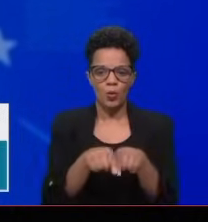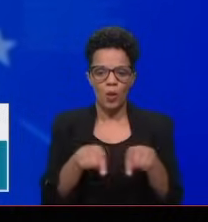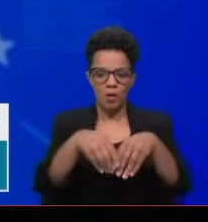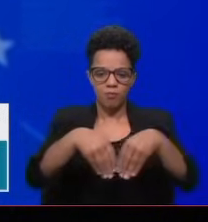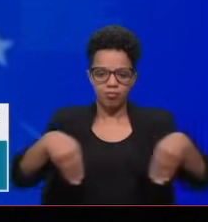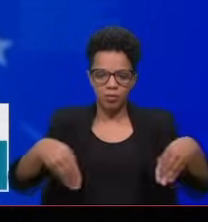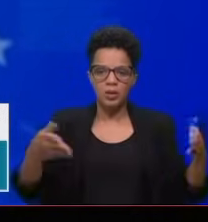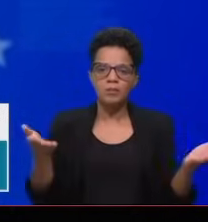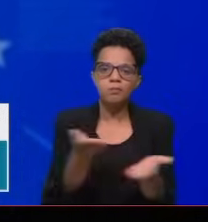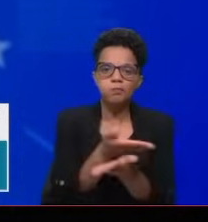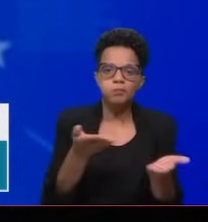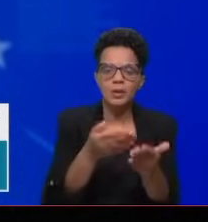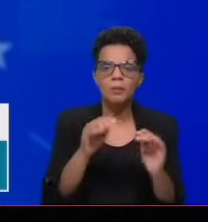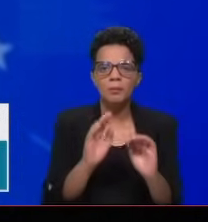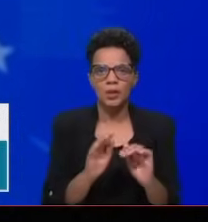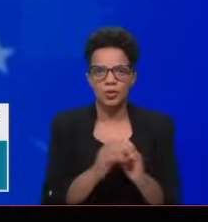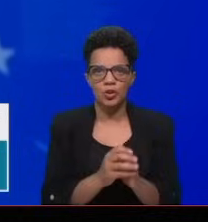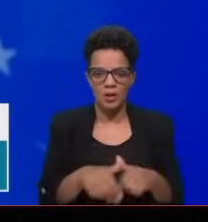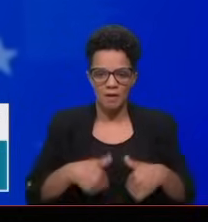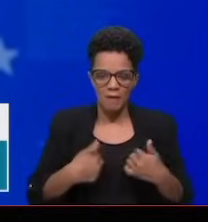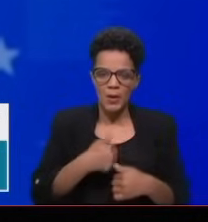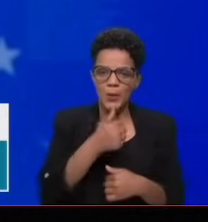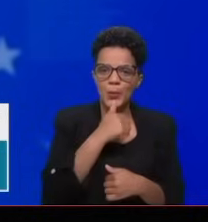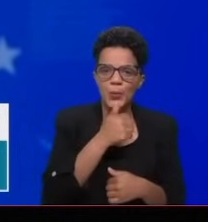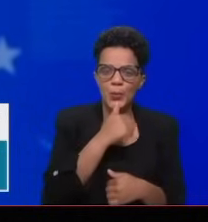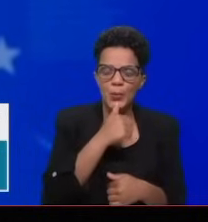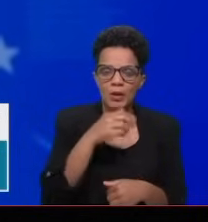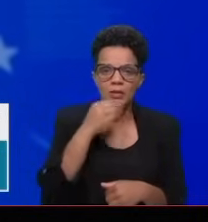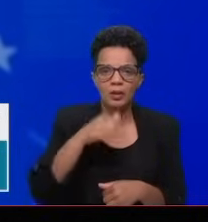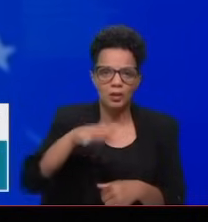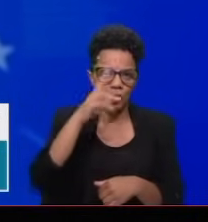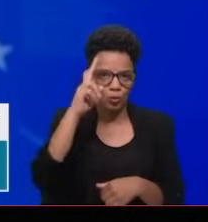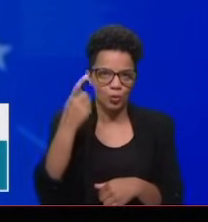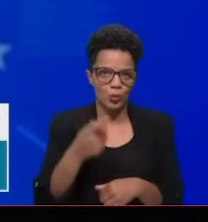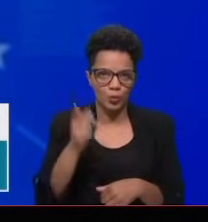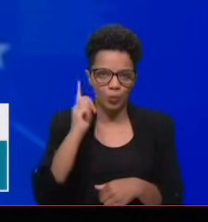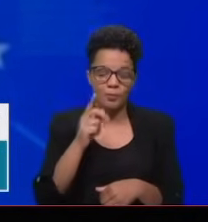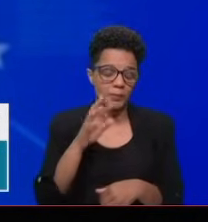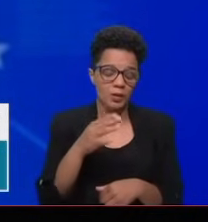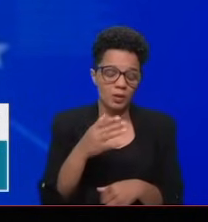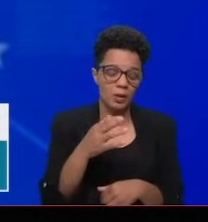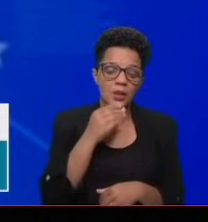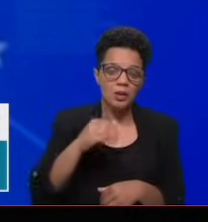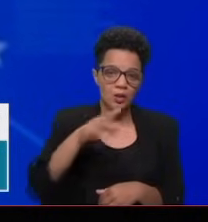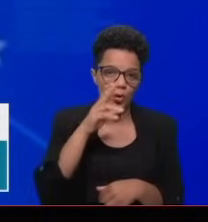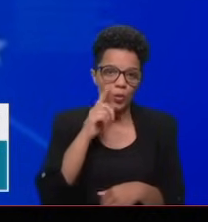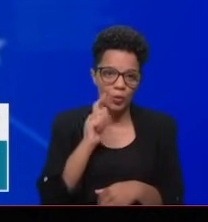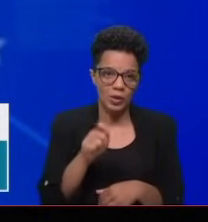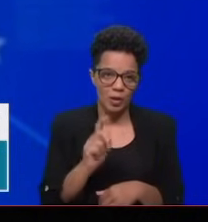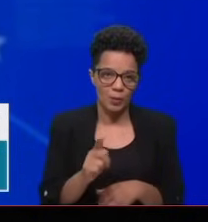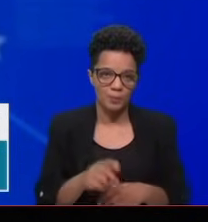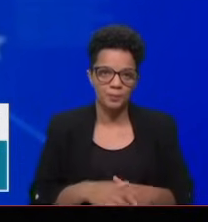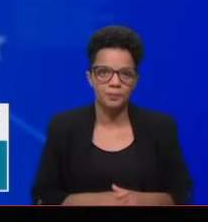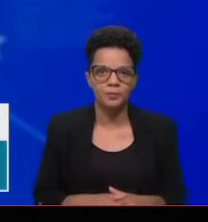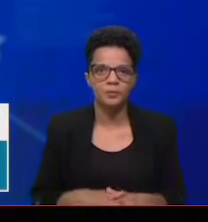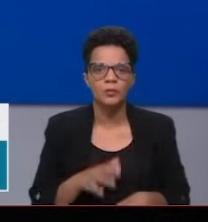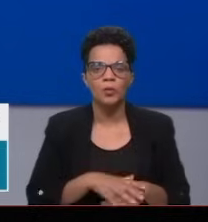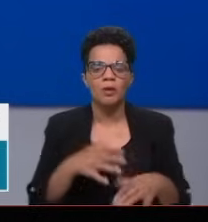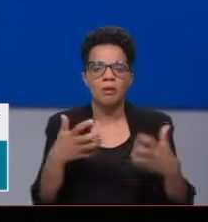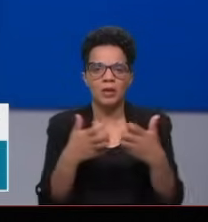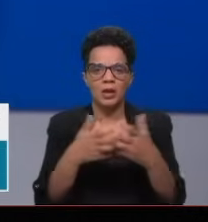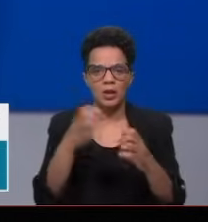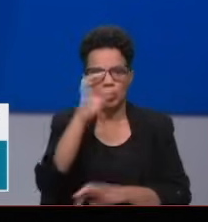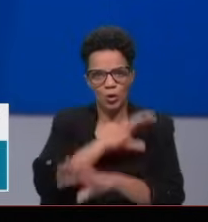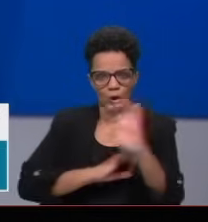negociação mas não deve ser a a união europeia a Decidir sobre o território Russo certamente o território ucraniano certamente em função este conflito na Europa